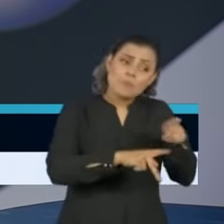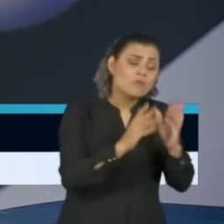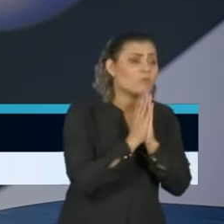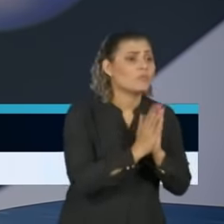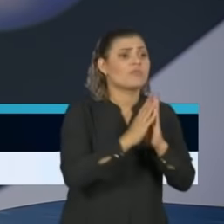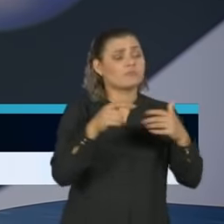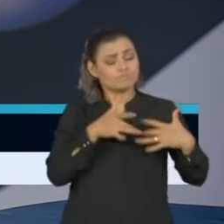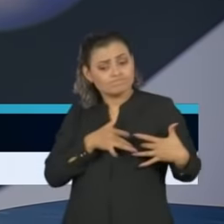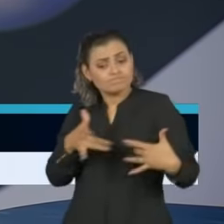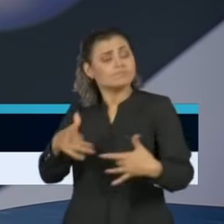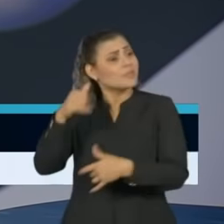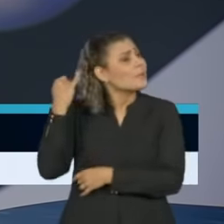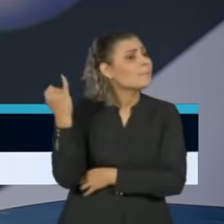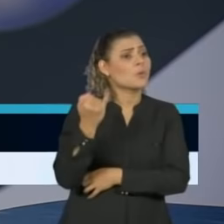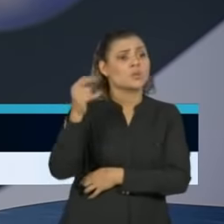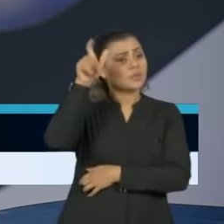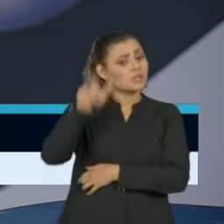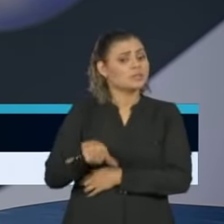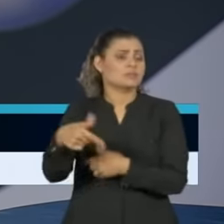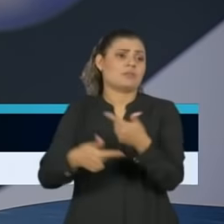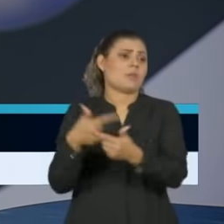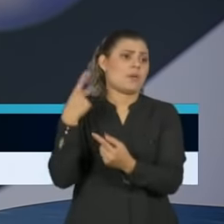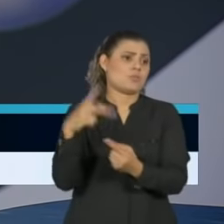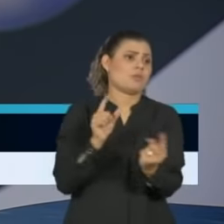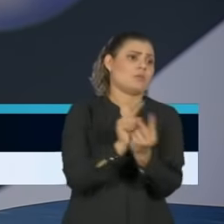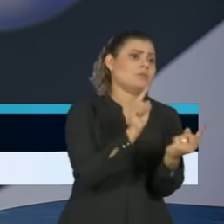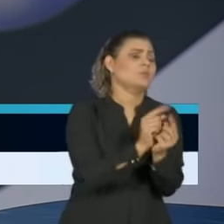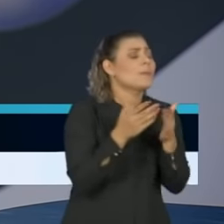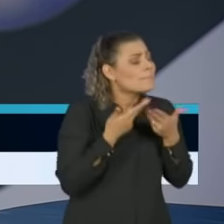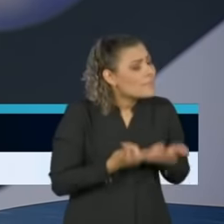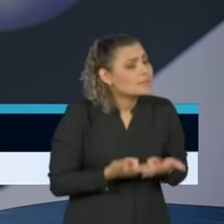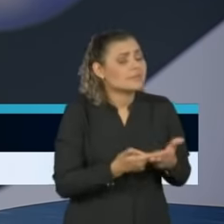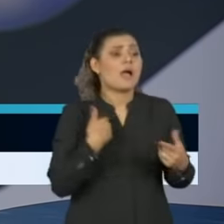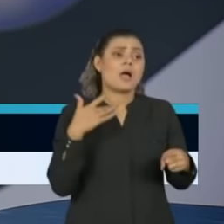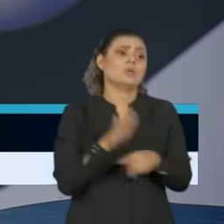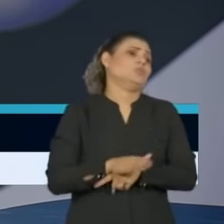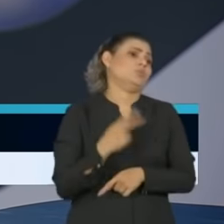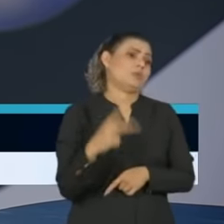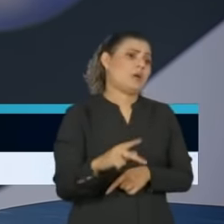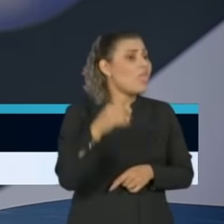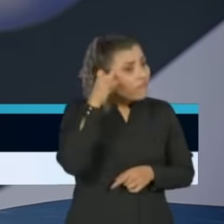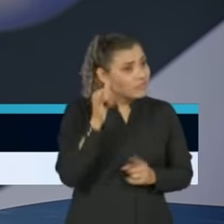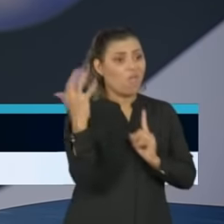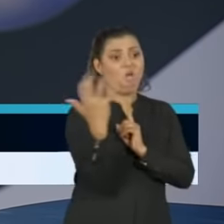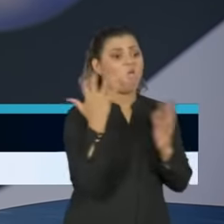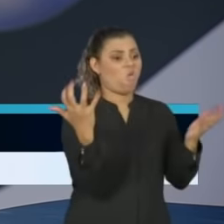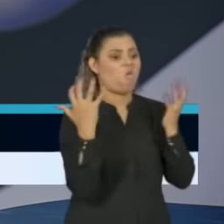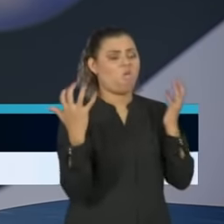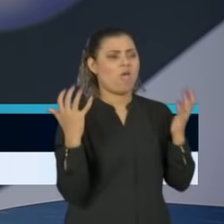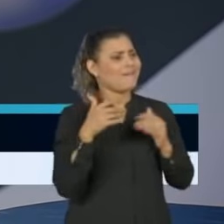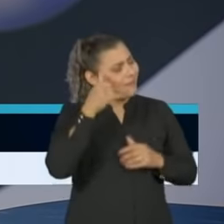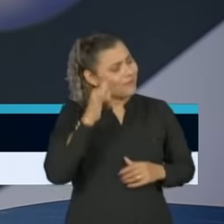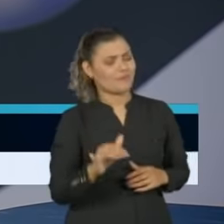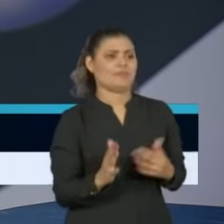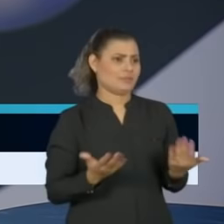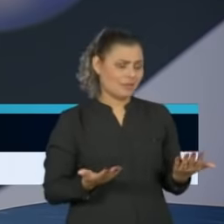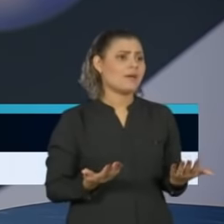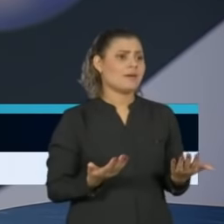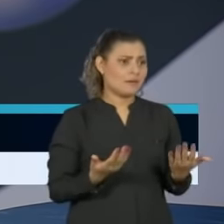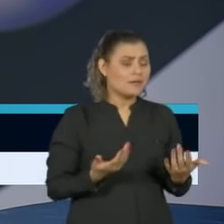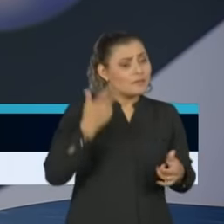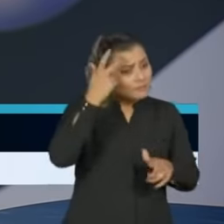entender a importância desse serviço que eles estão fazendo, terem paciência e ajudarem, não causarem uma pressão enorme, né, nessas pessoas